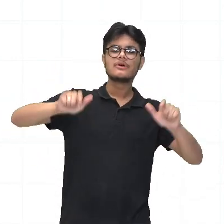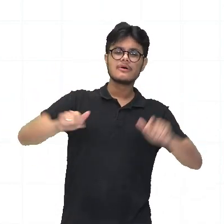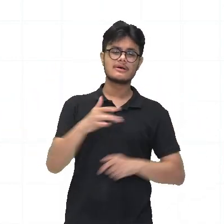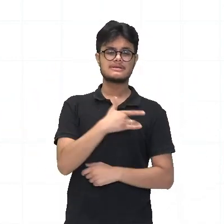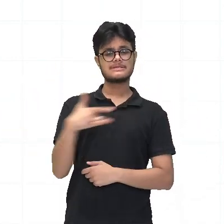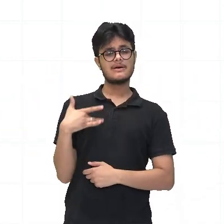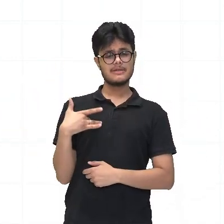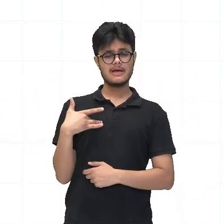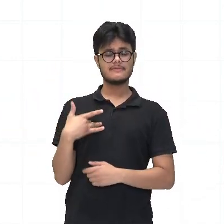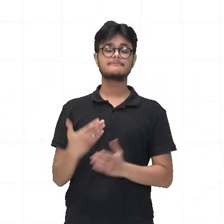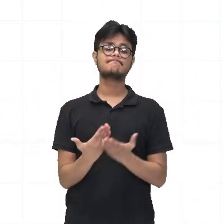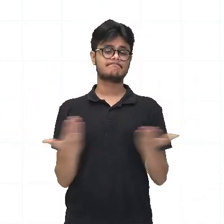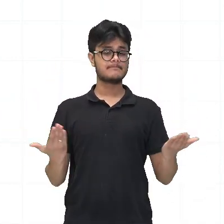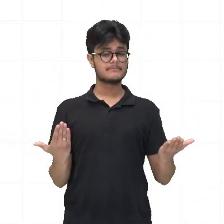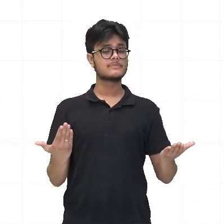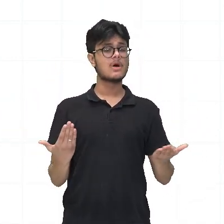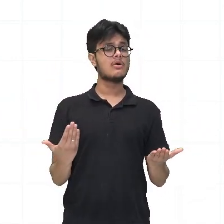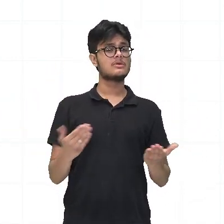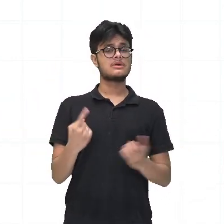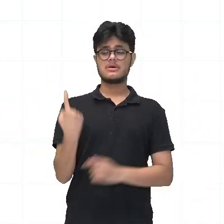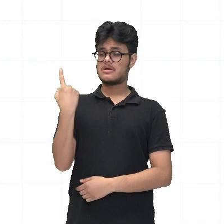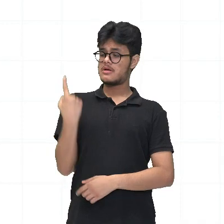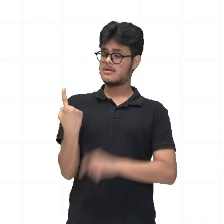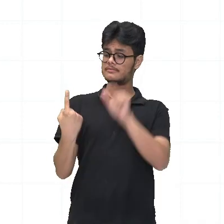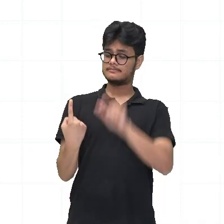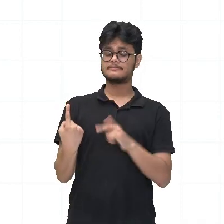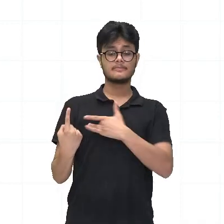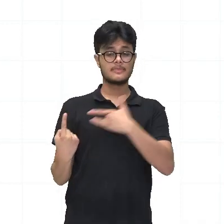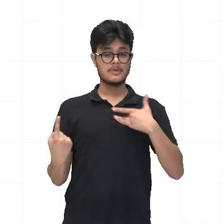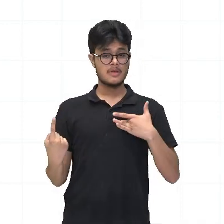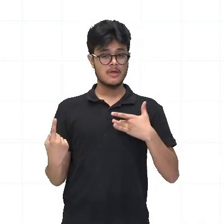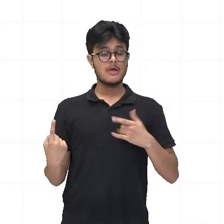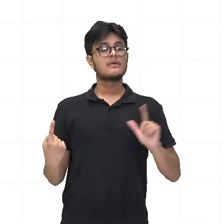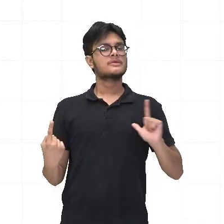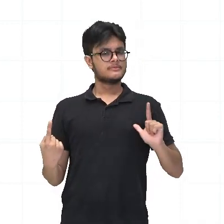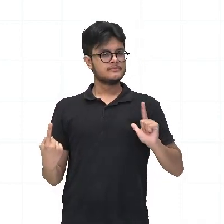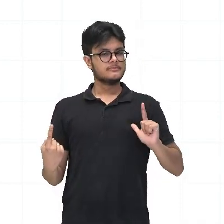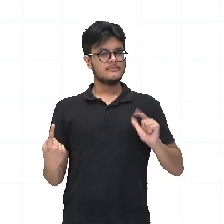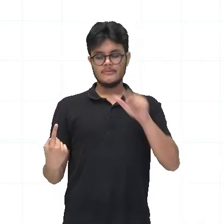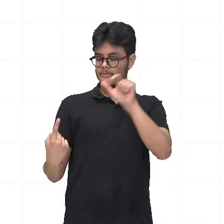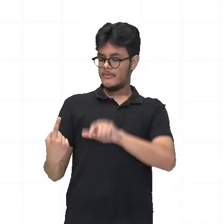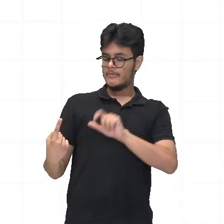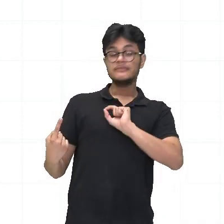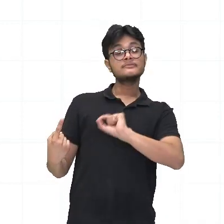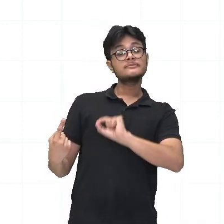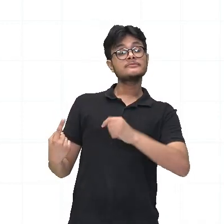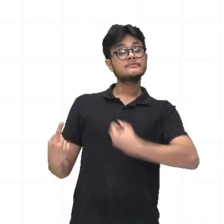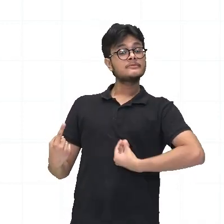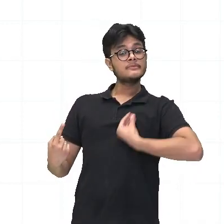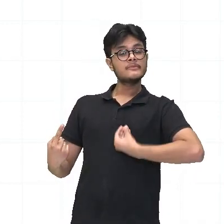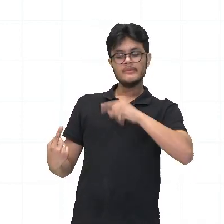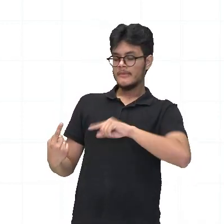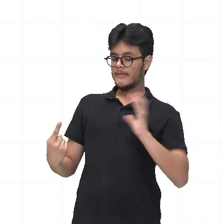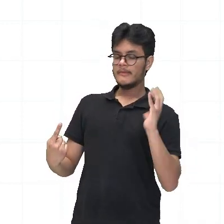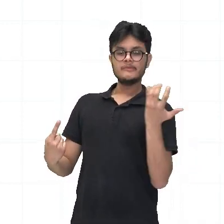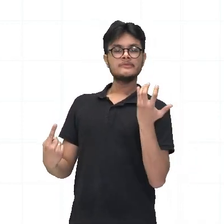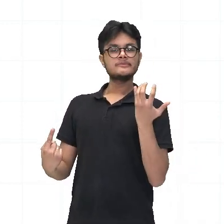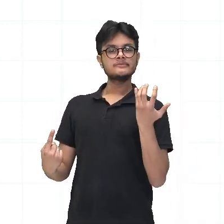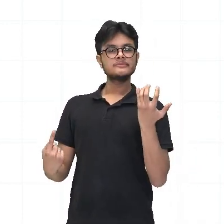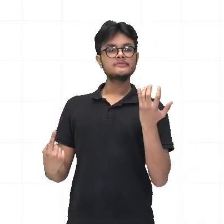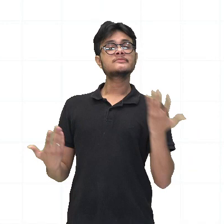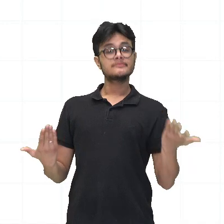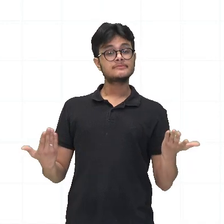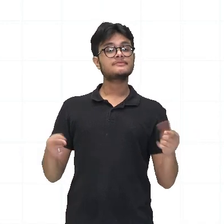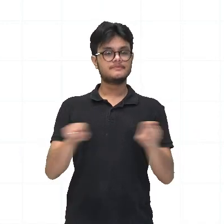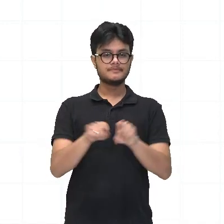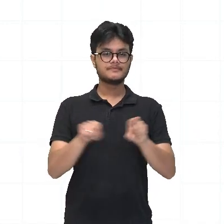sua saúde individual, ela tem a ver com o que você pratica, com os